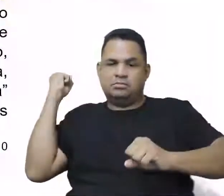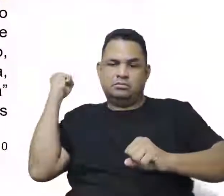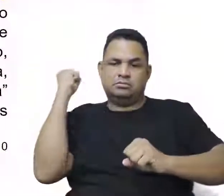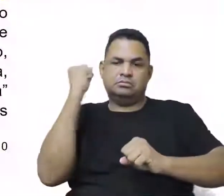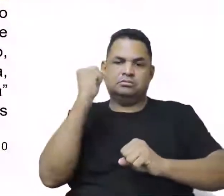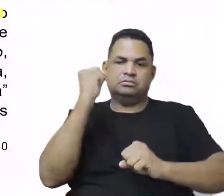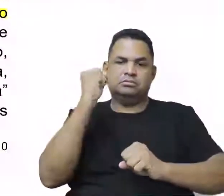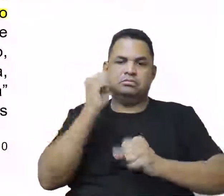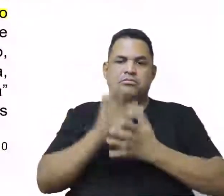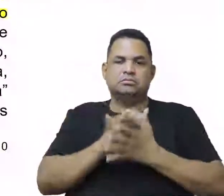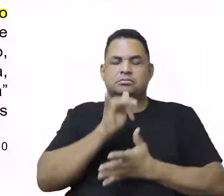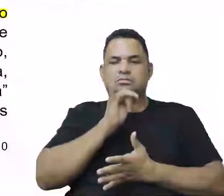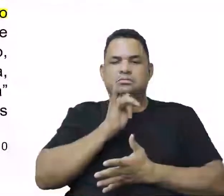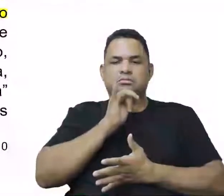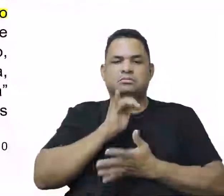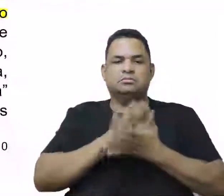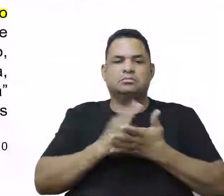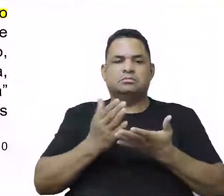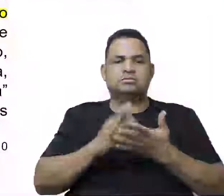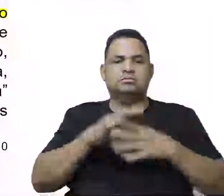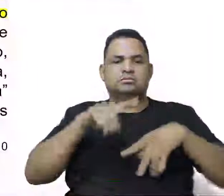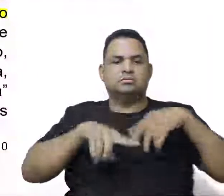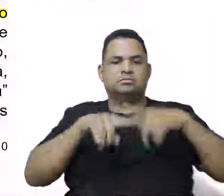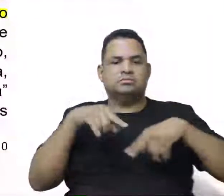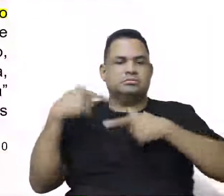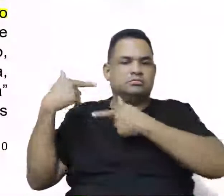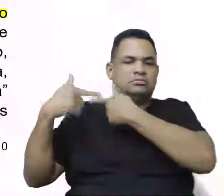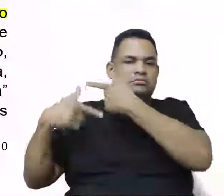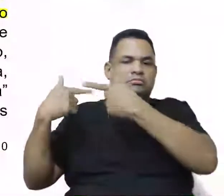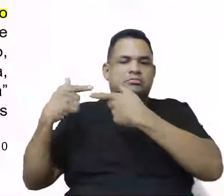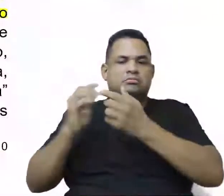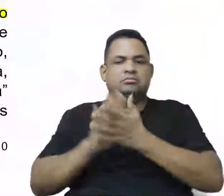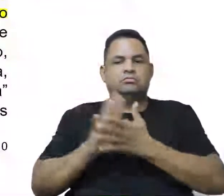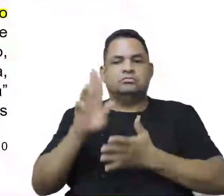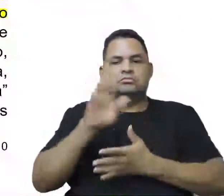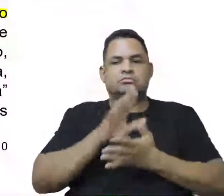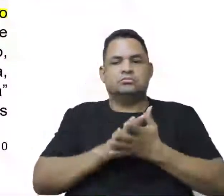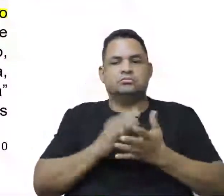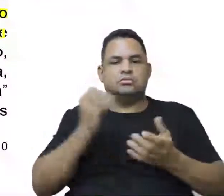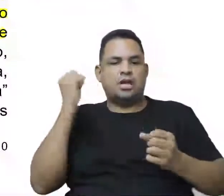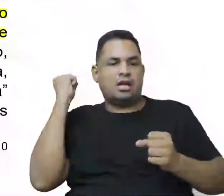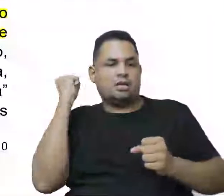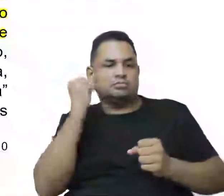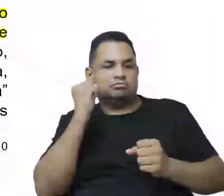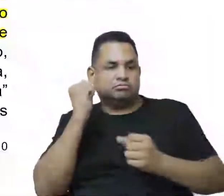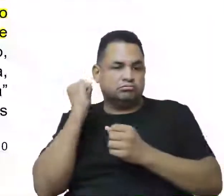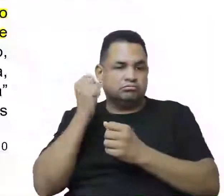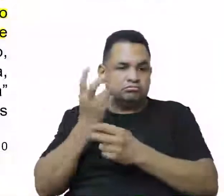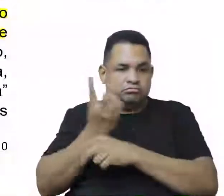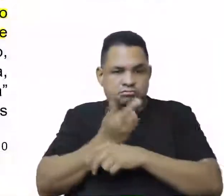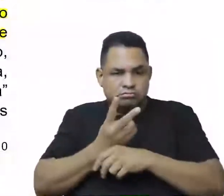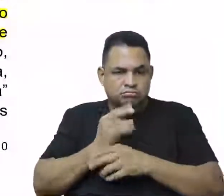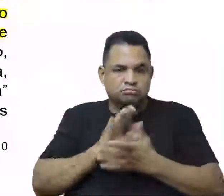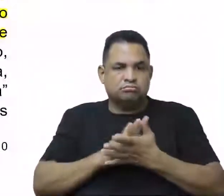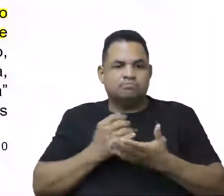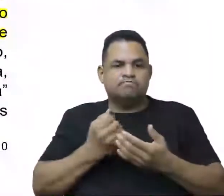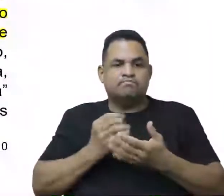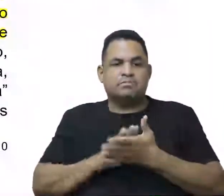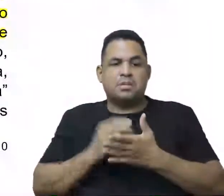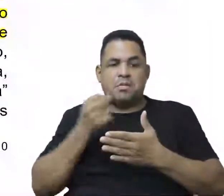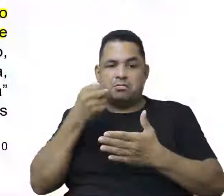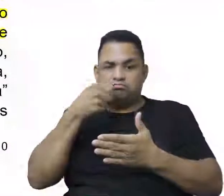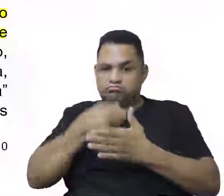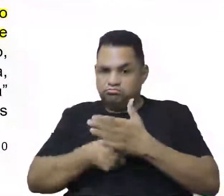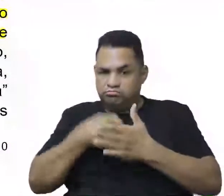lança, por exemplo, são instrumentos tradicionalmente utilizados para a caça e a defesa